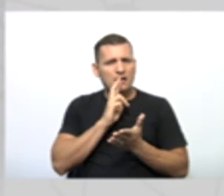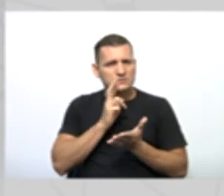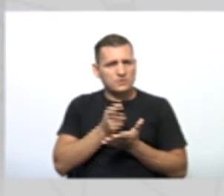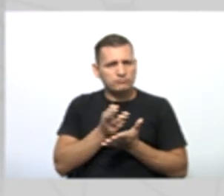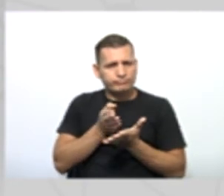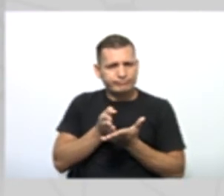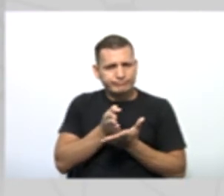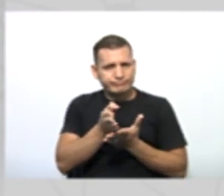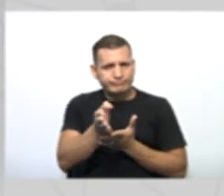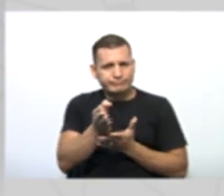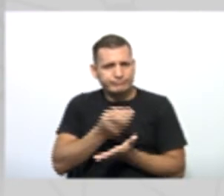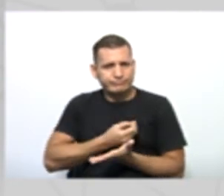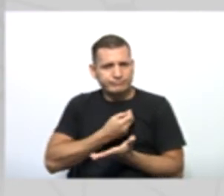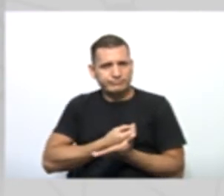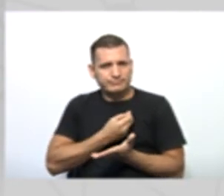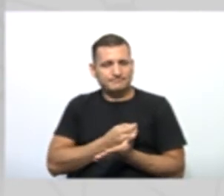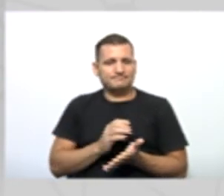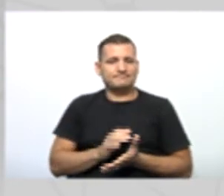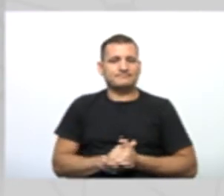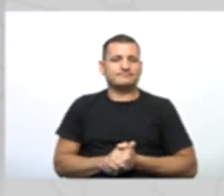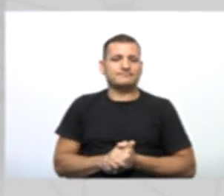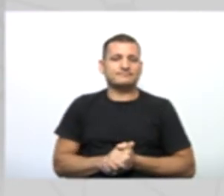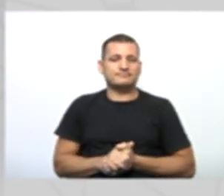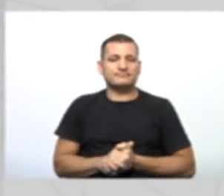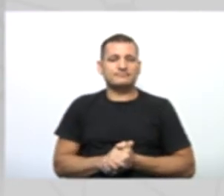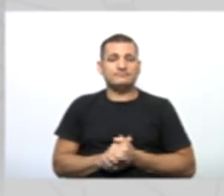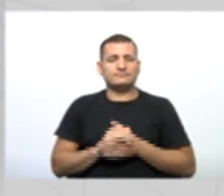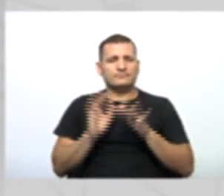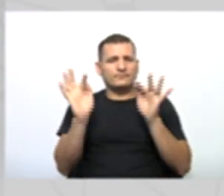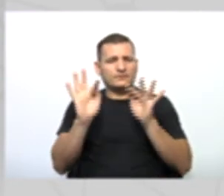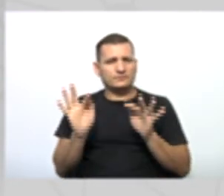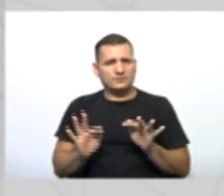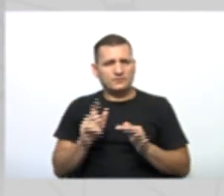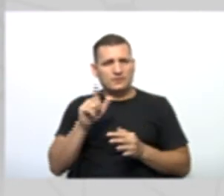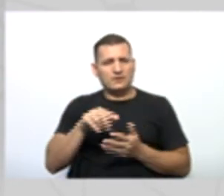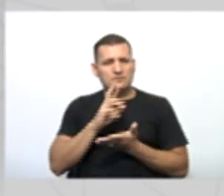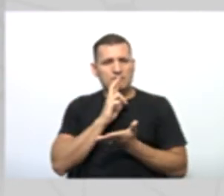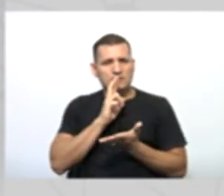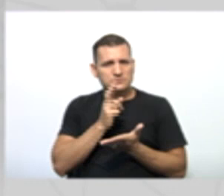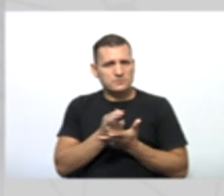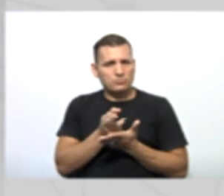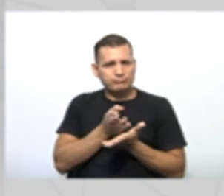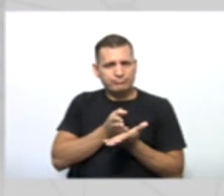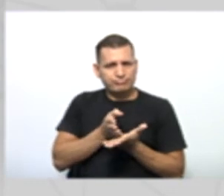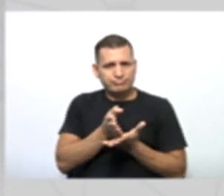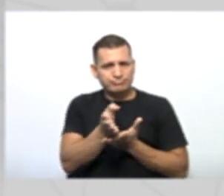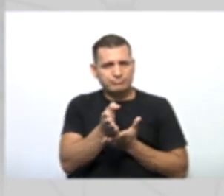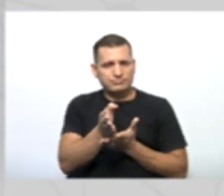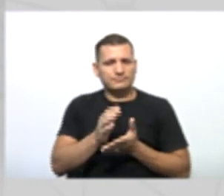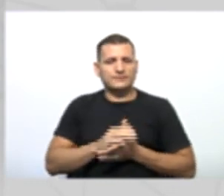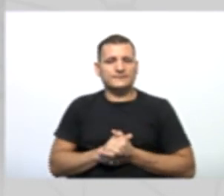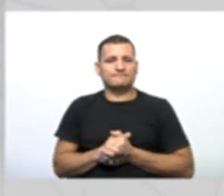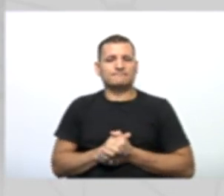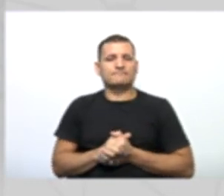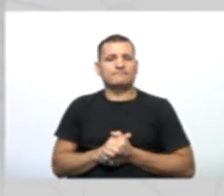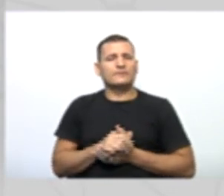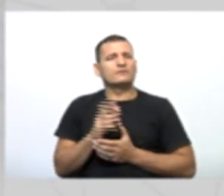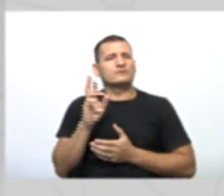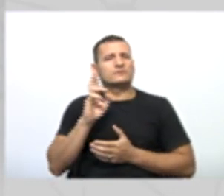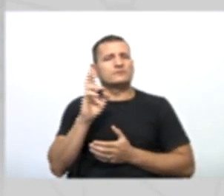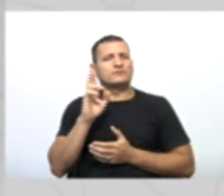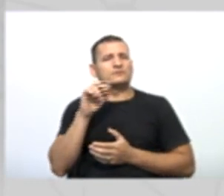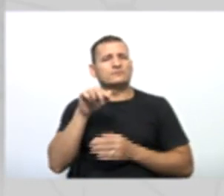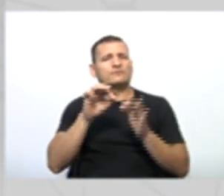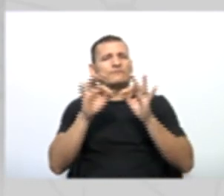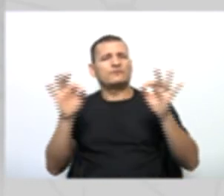mais uma vez para vocês frisarem, tá? A felicidade é a vida que é conduzida pela razão. Quem seria aí, professor,